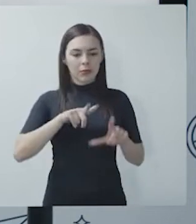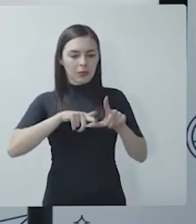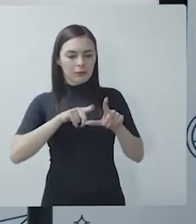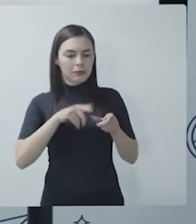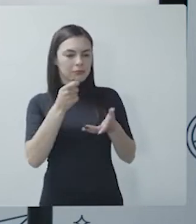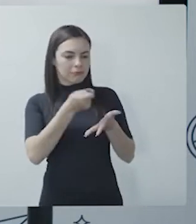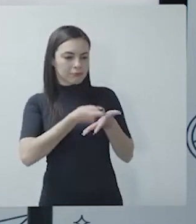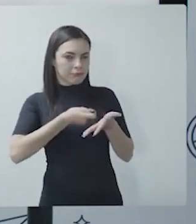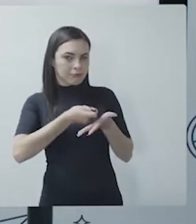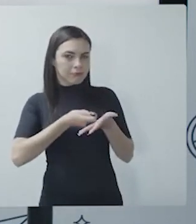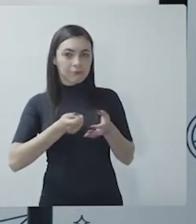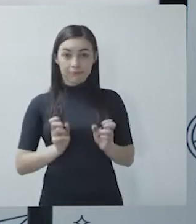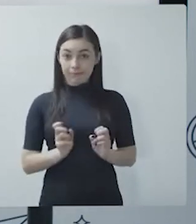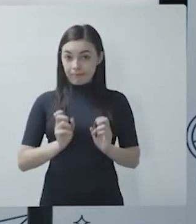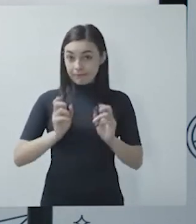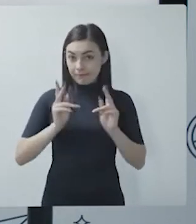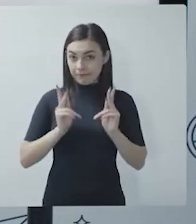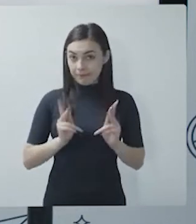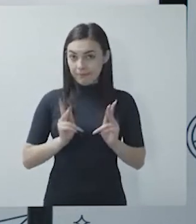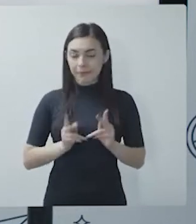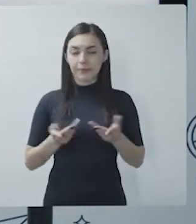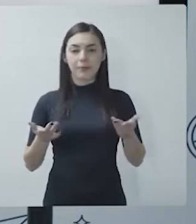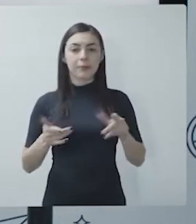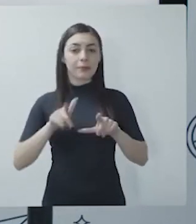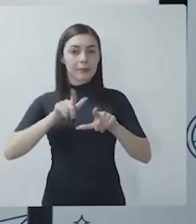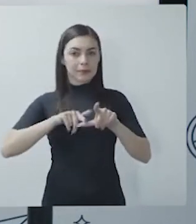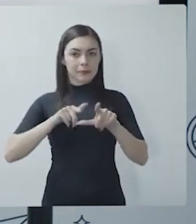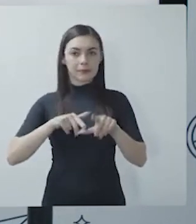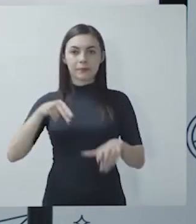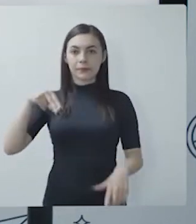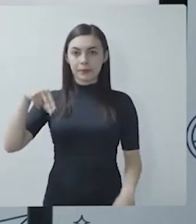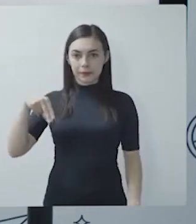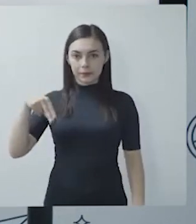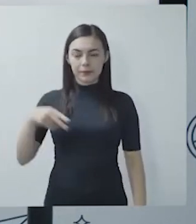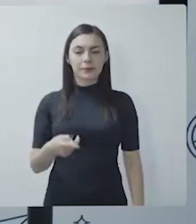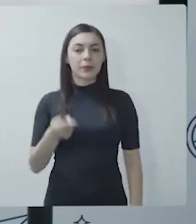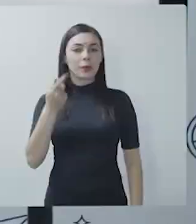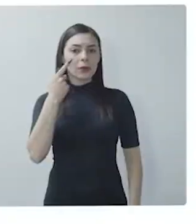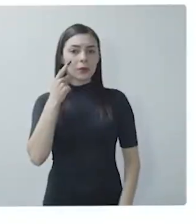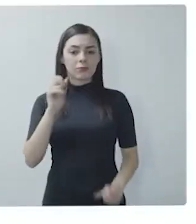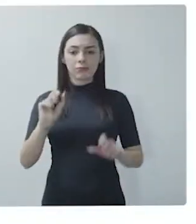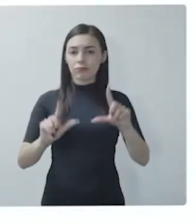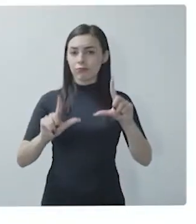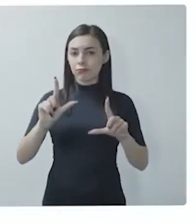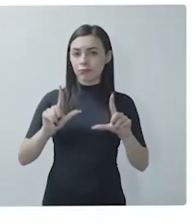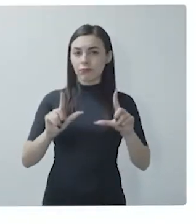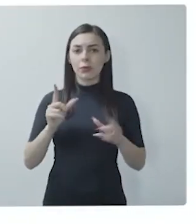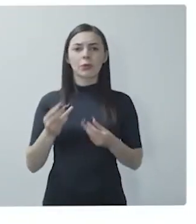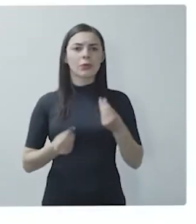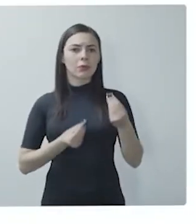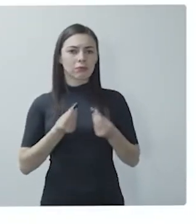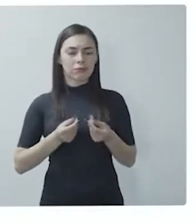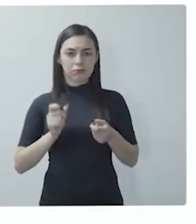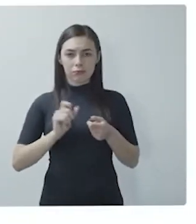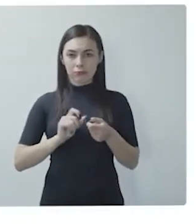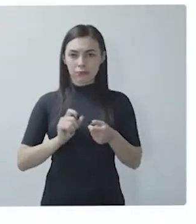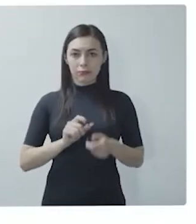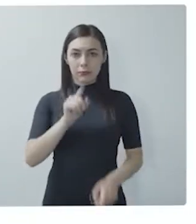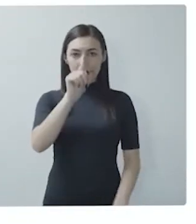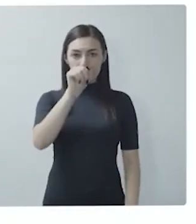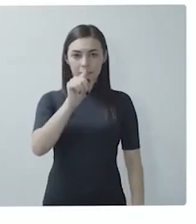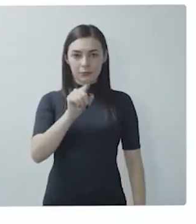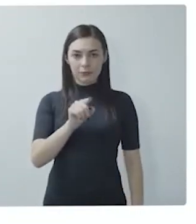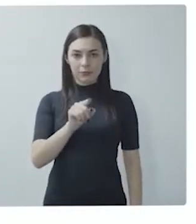ok? Então, fizemos a letra N. Olhem lá na tela como é que... Novamente, um risco